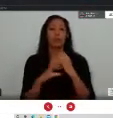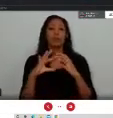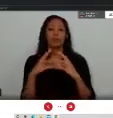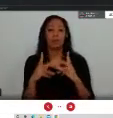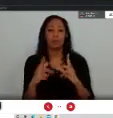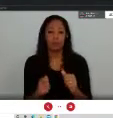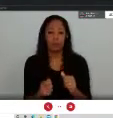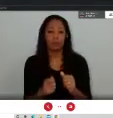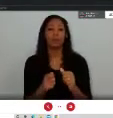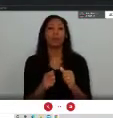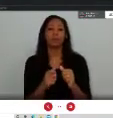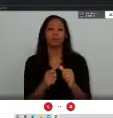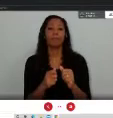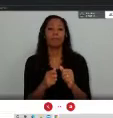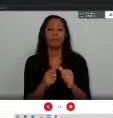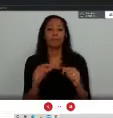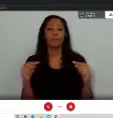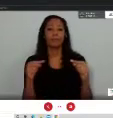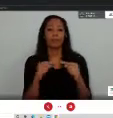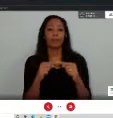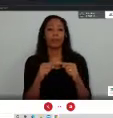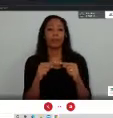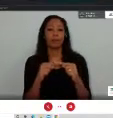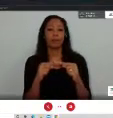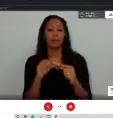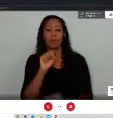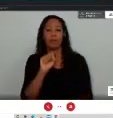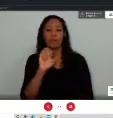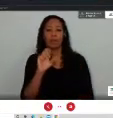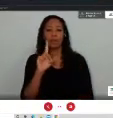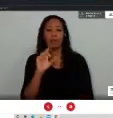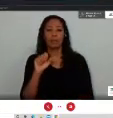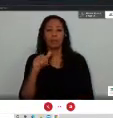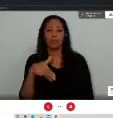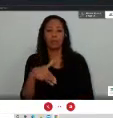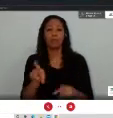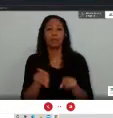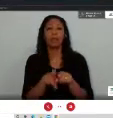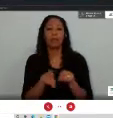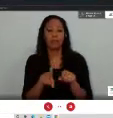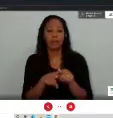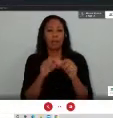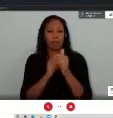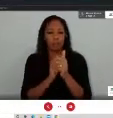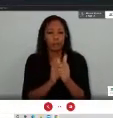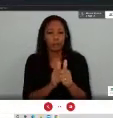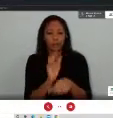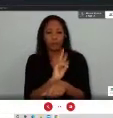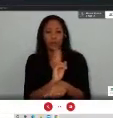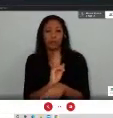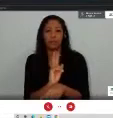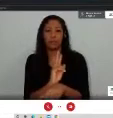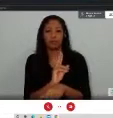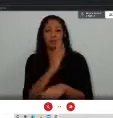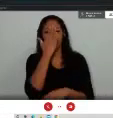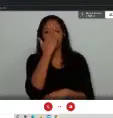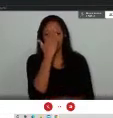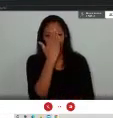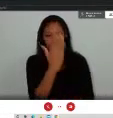Gabriel e os demais, assim da SESDEM também, que acompanham esse trabalho de fiscalização. Obrigado pela parte,